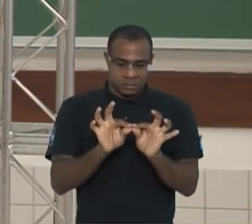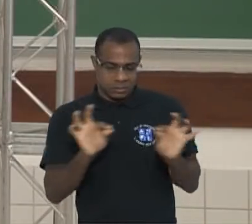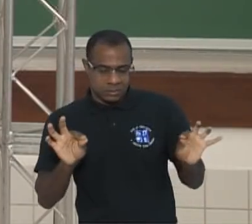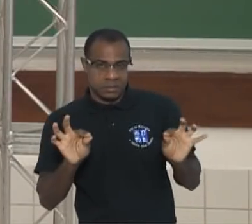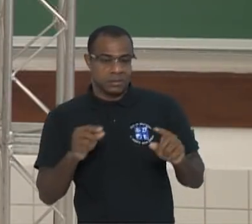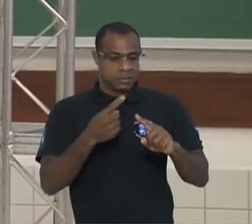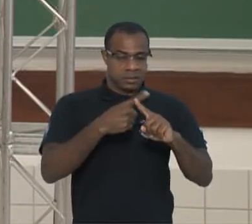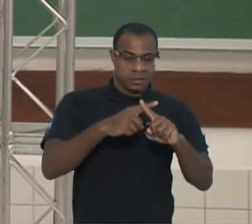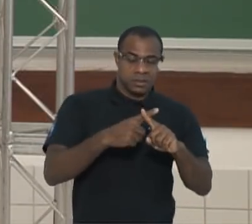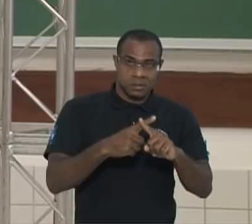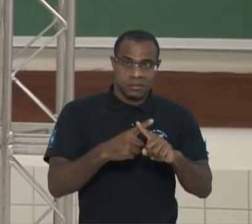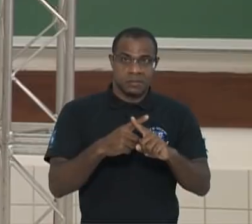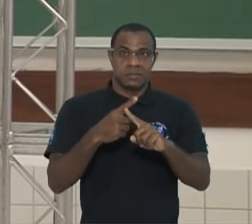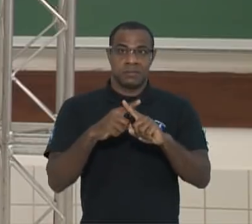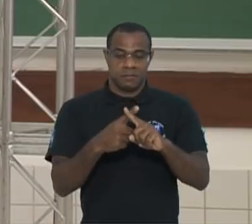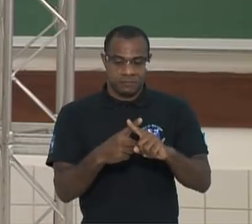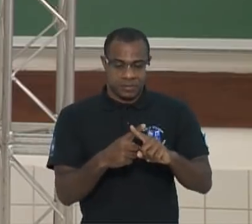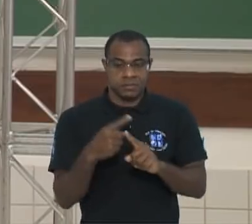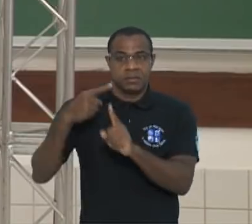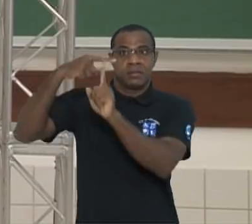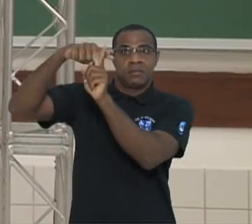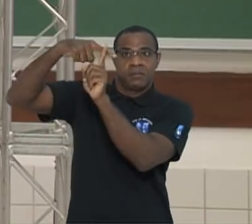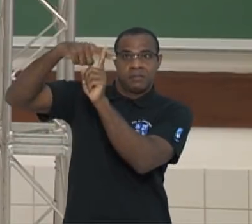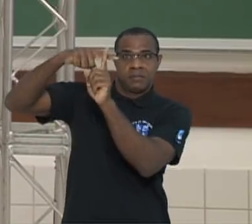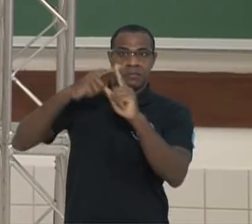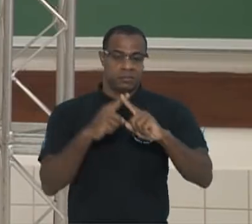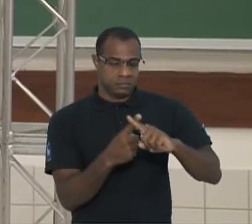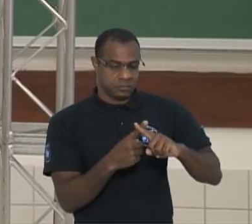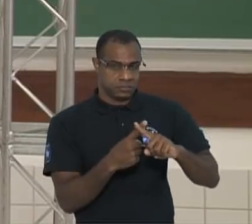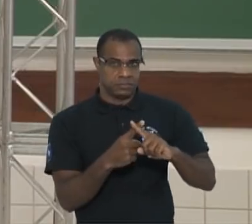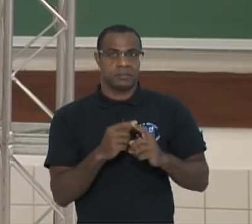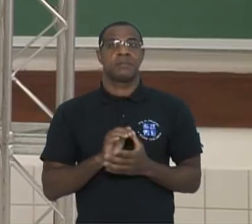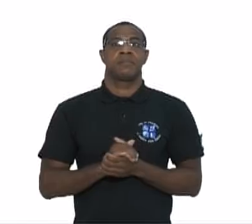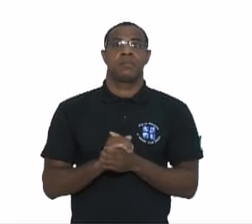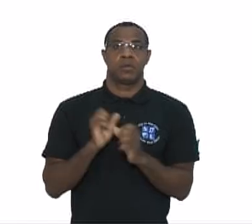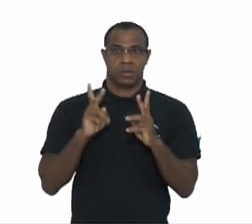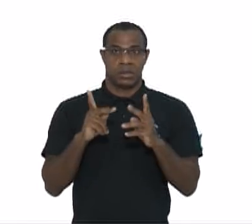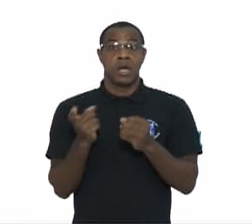vezes largura vezes altura, tá? E a gente já volta.